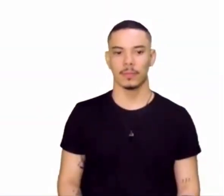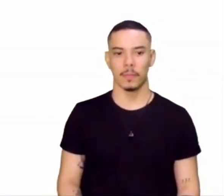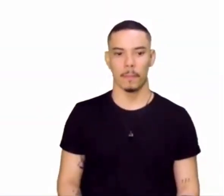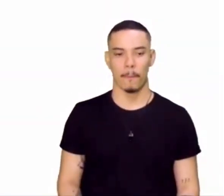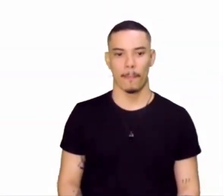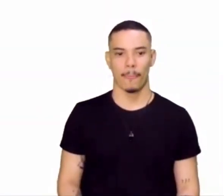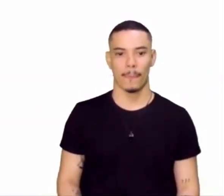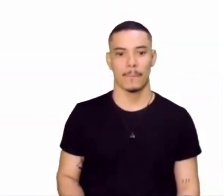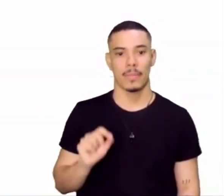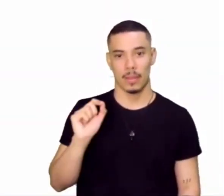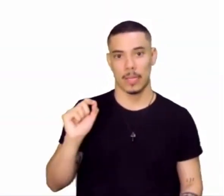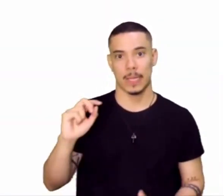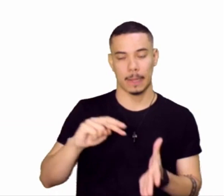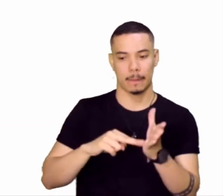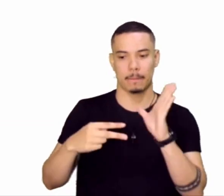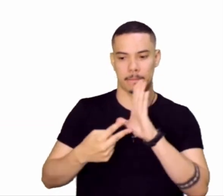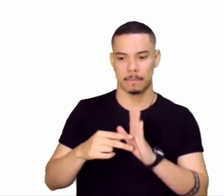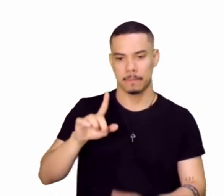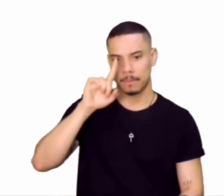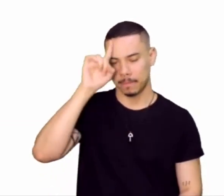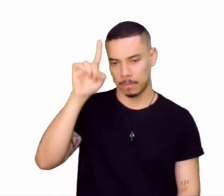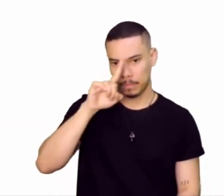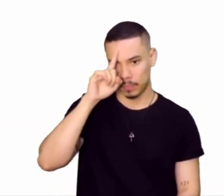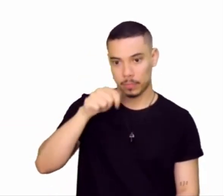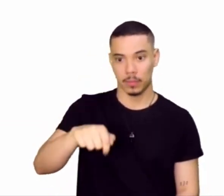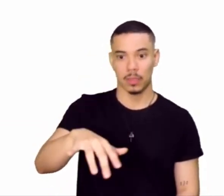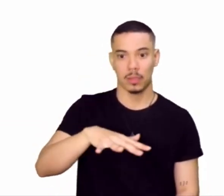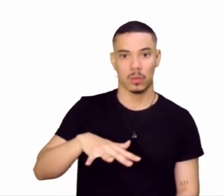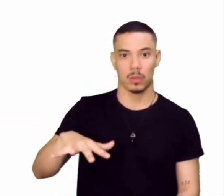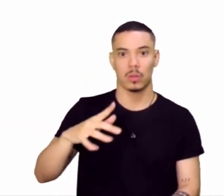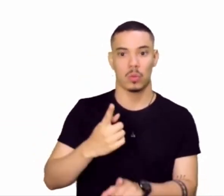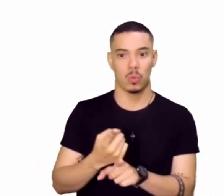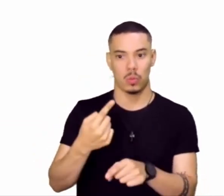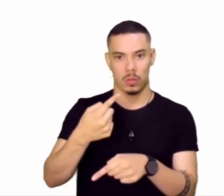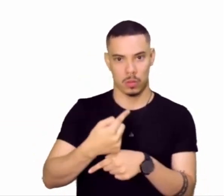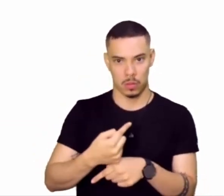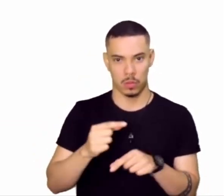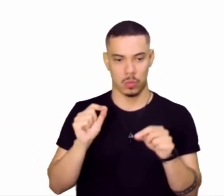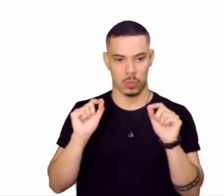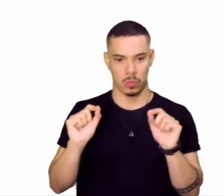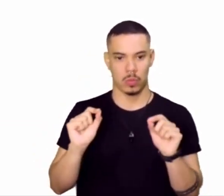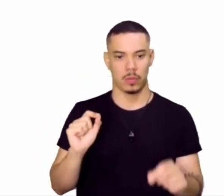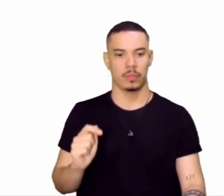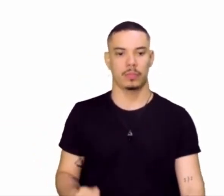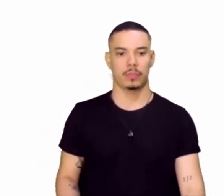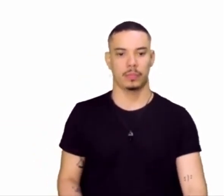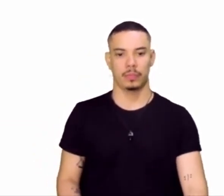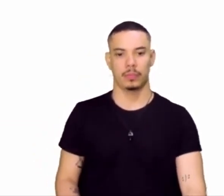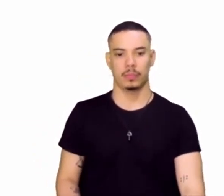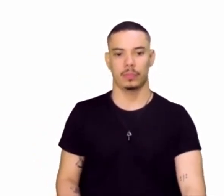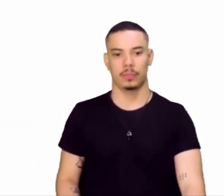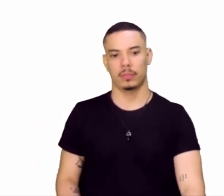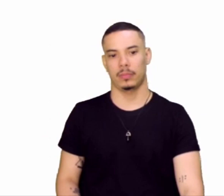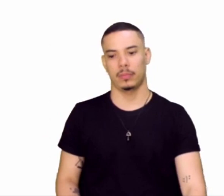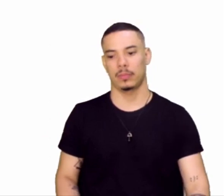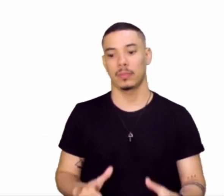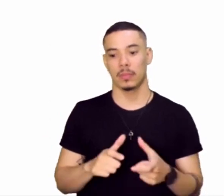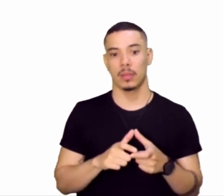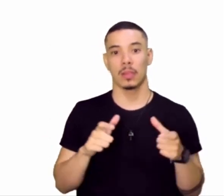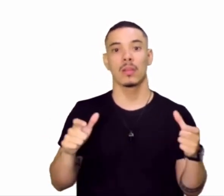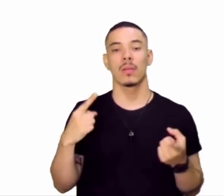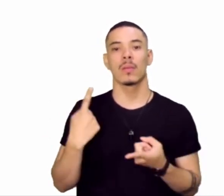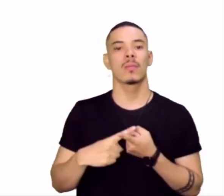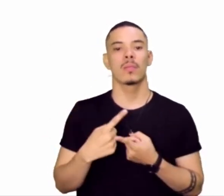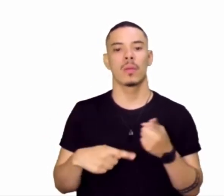Ó, o que significam as ideias de situação e oposição? Aqui, ó. Maioria e minoria, cujas